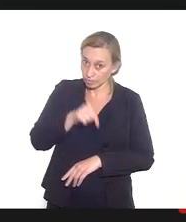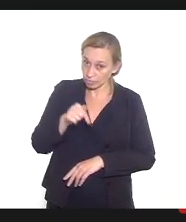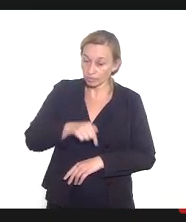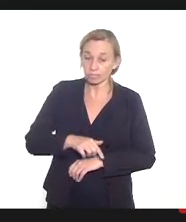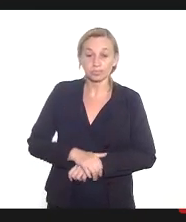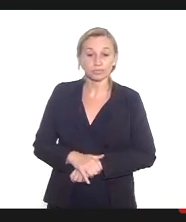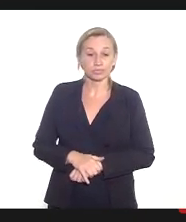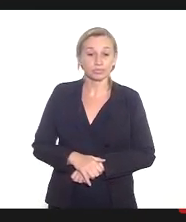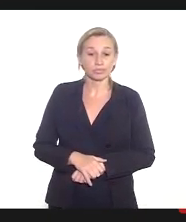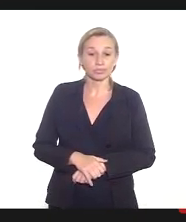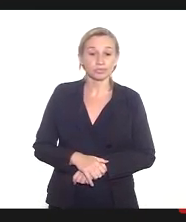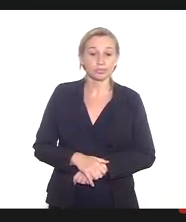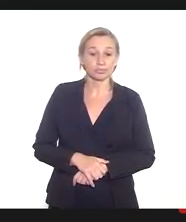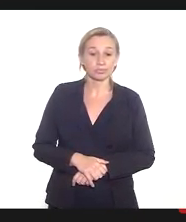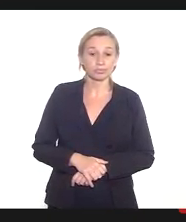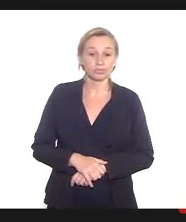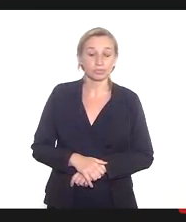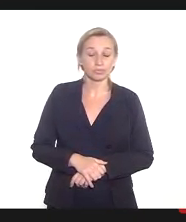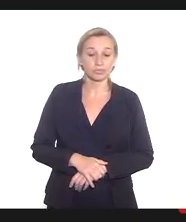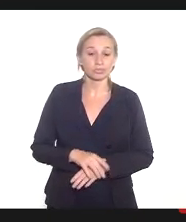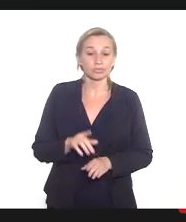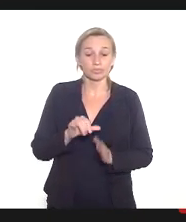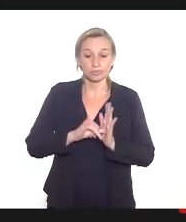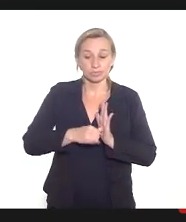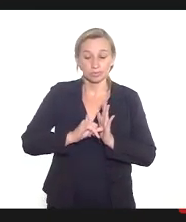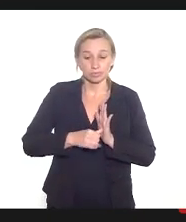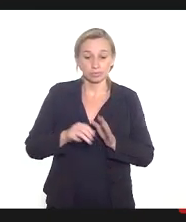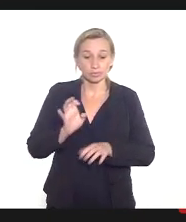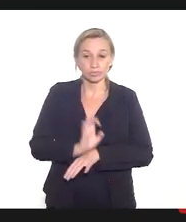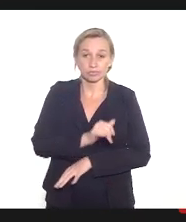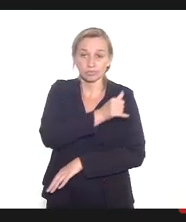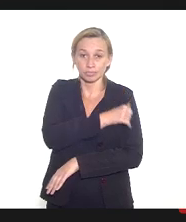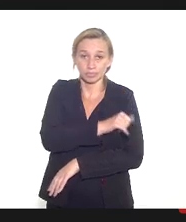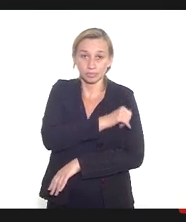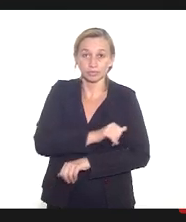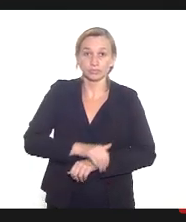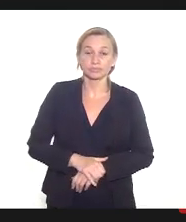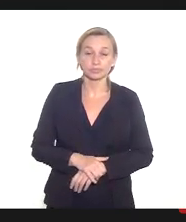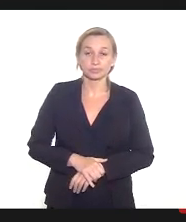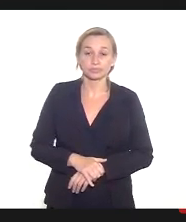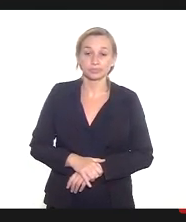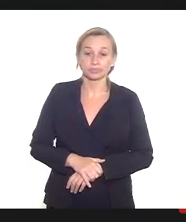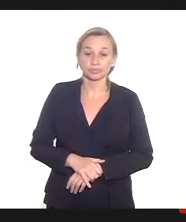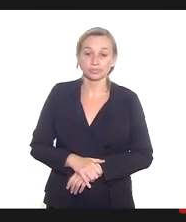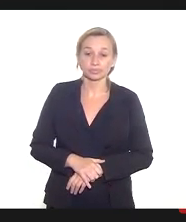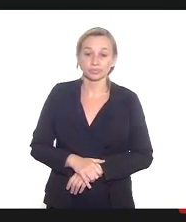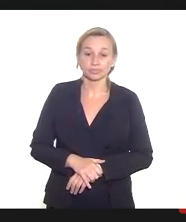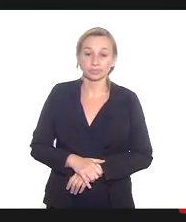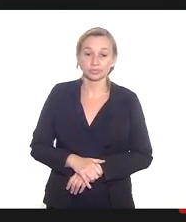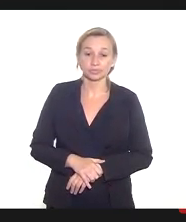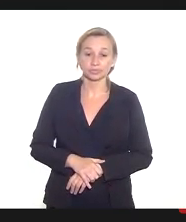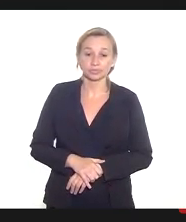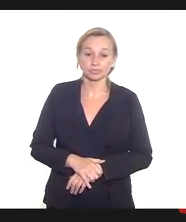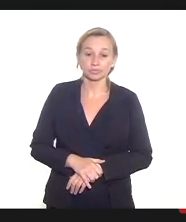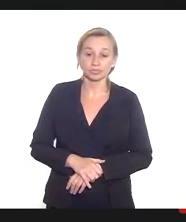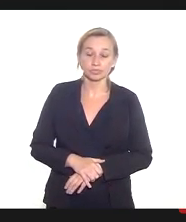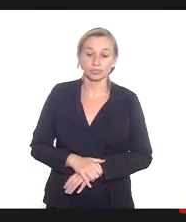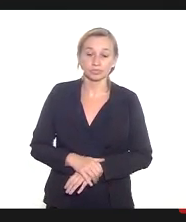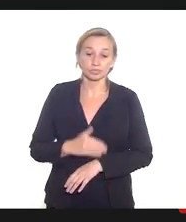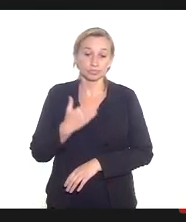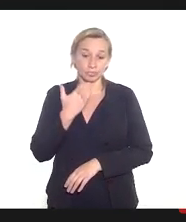18 de junho uma publicação no diário oficial do estado do Rio de Janeiro uma nota técnica ou